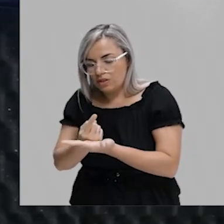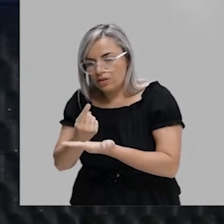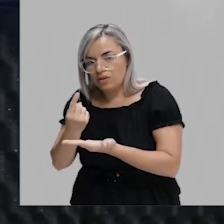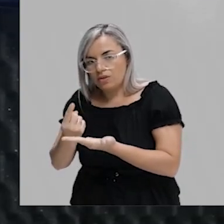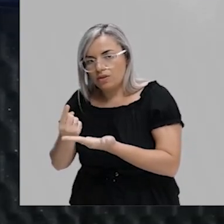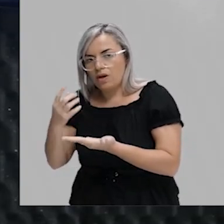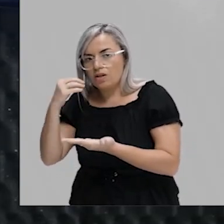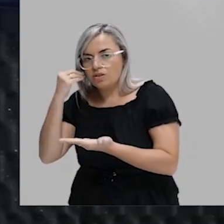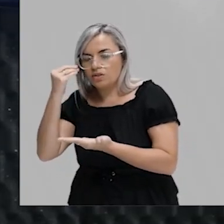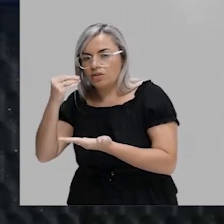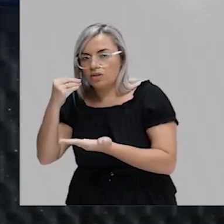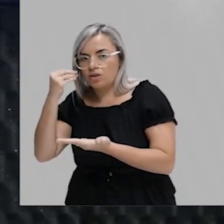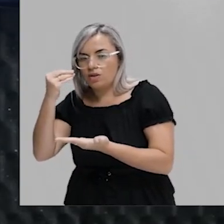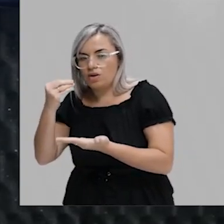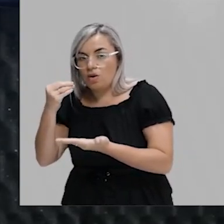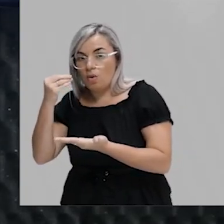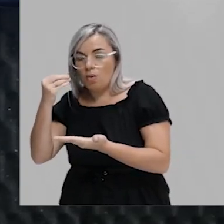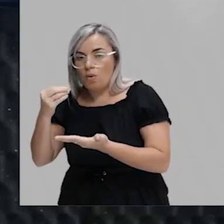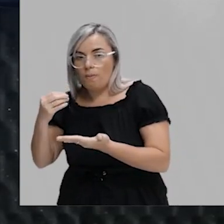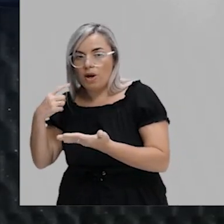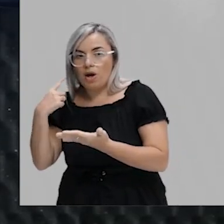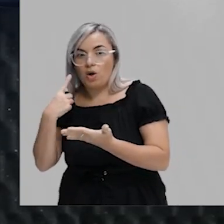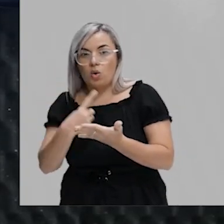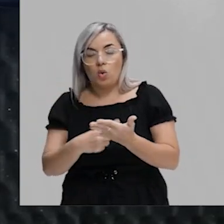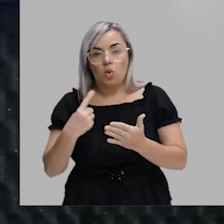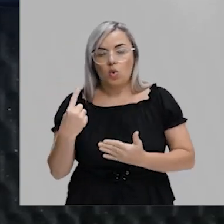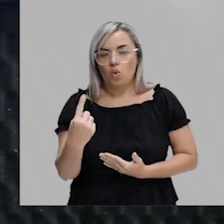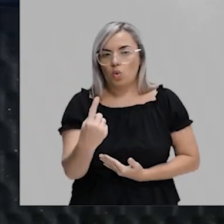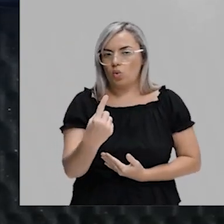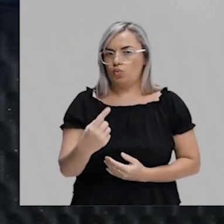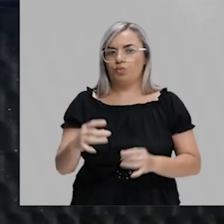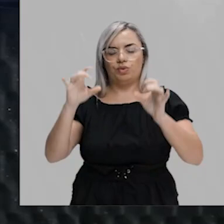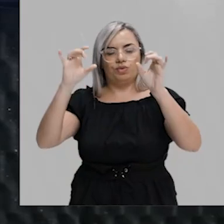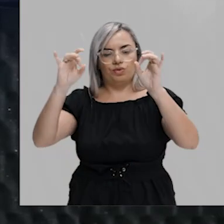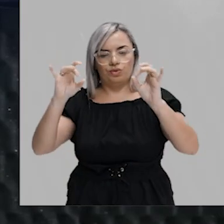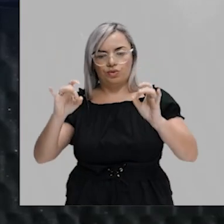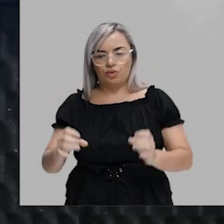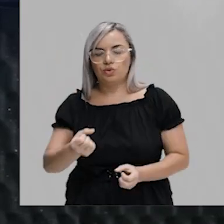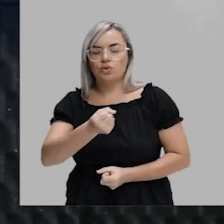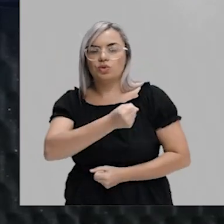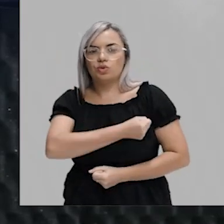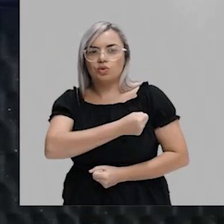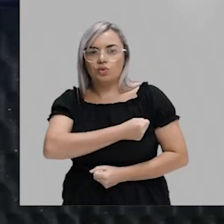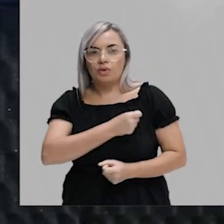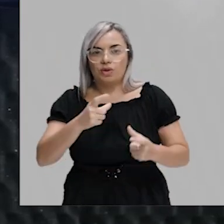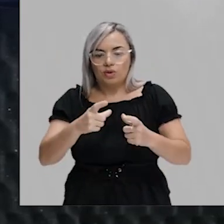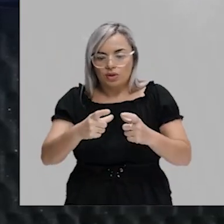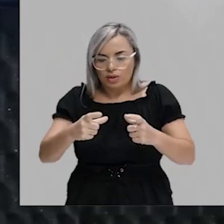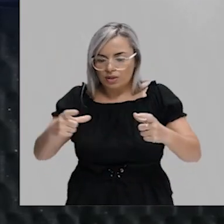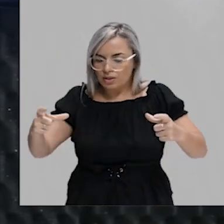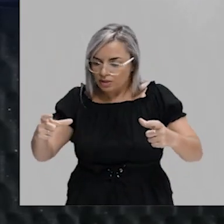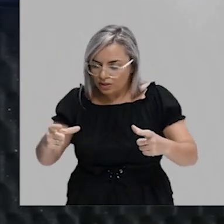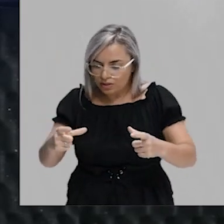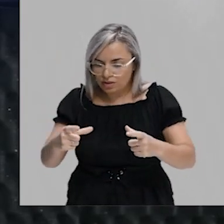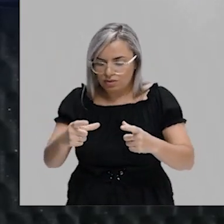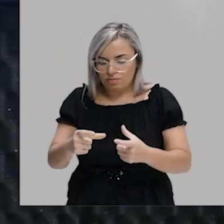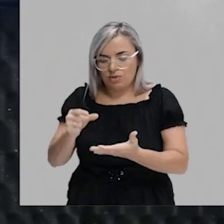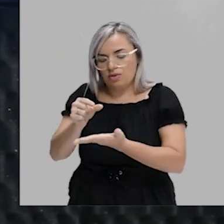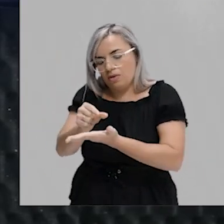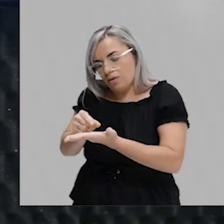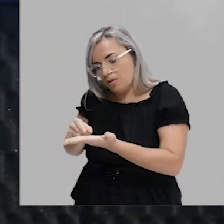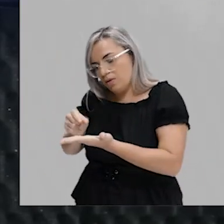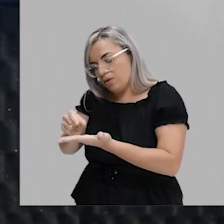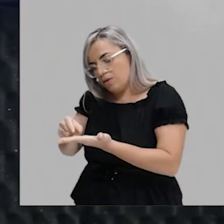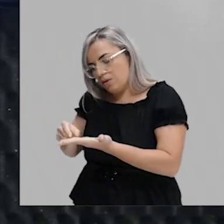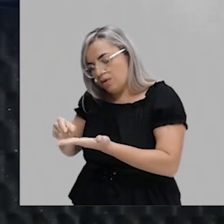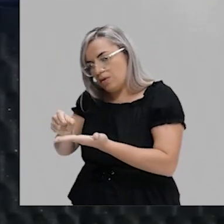uma combinação única de número e tamanho de fragmentos de DNA. Esse padrão individual é